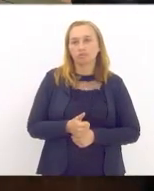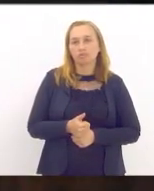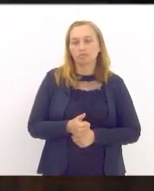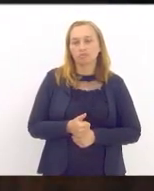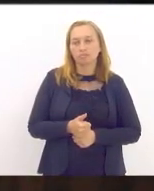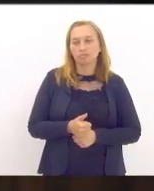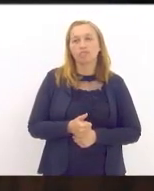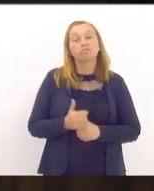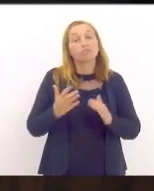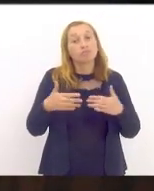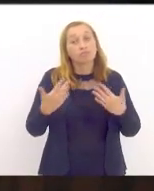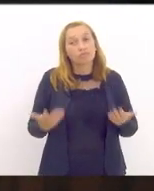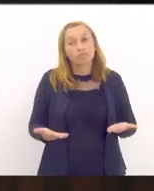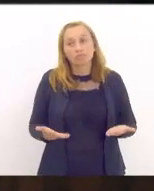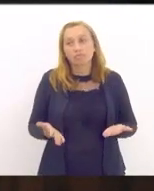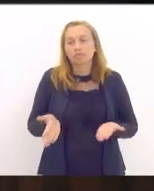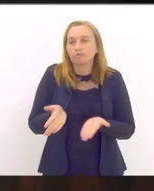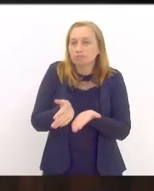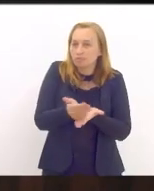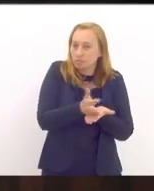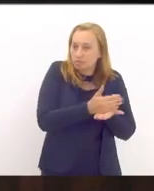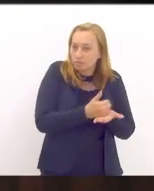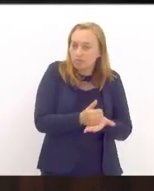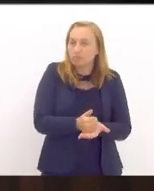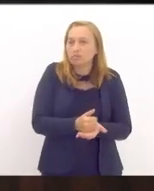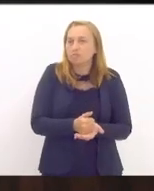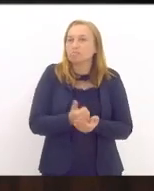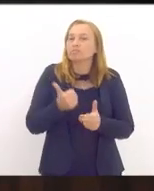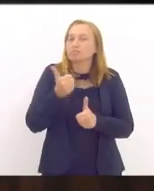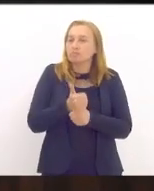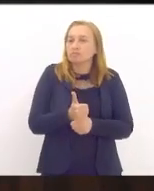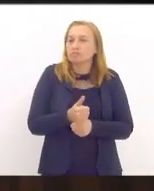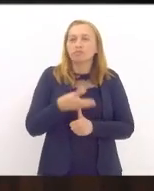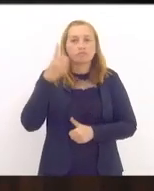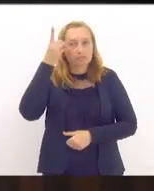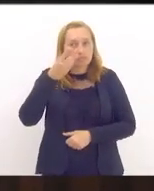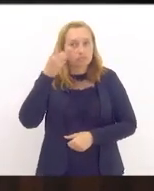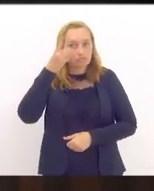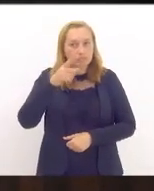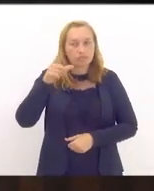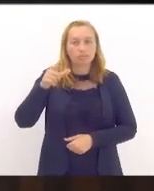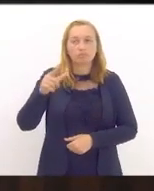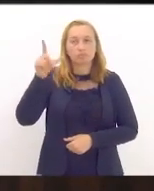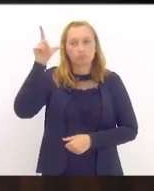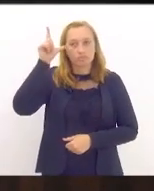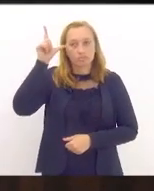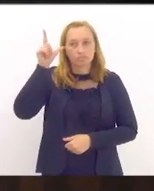então Vou Colher parecer sobre o subjuntivo da deputada Lucinha